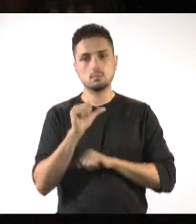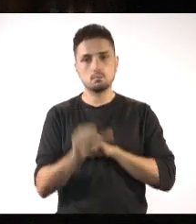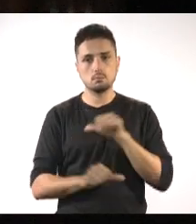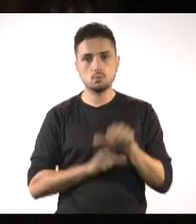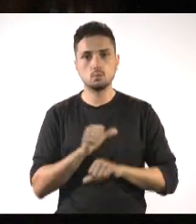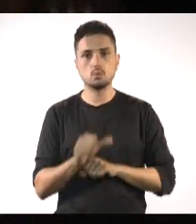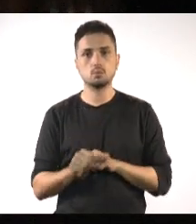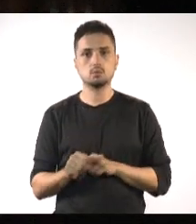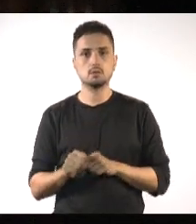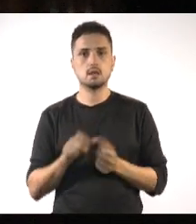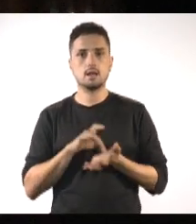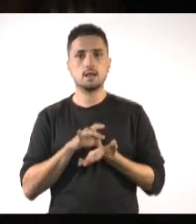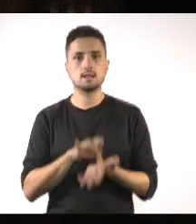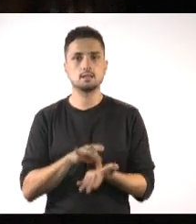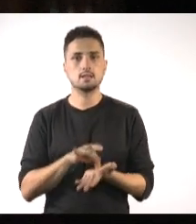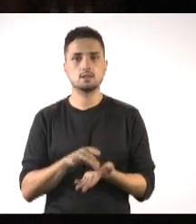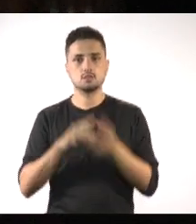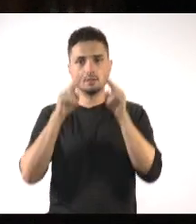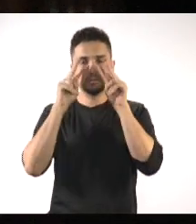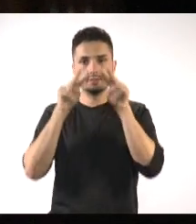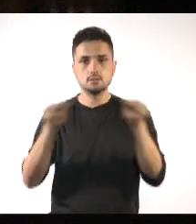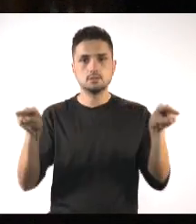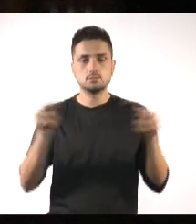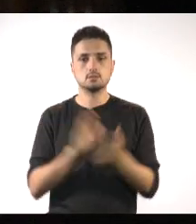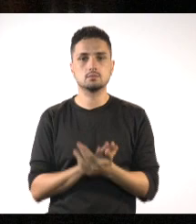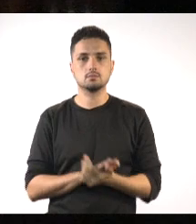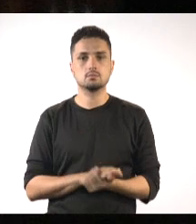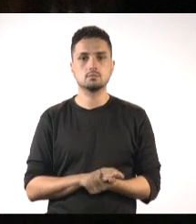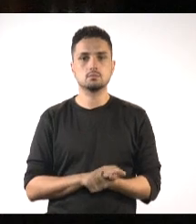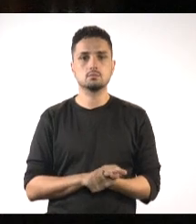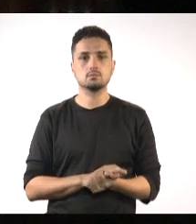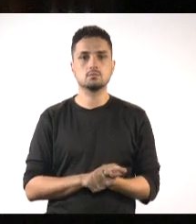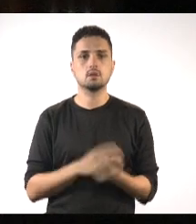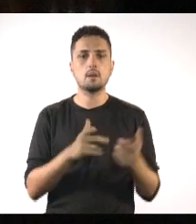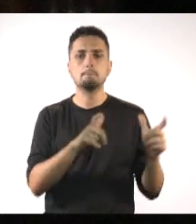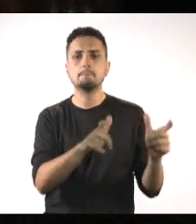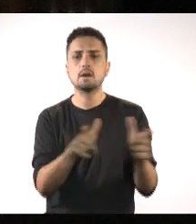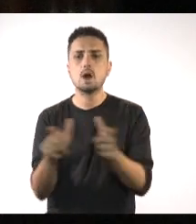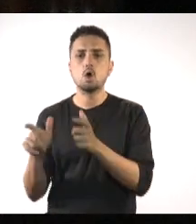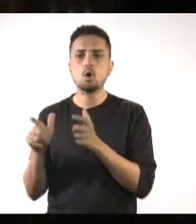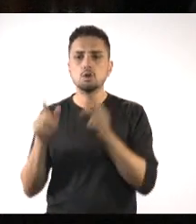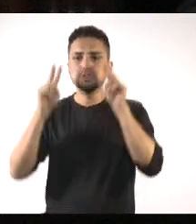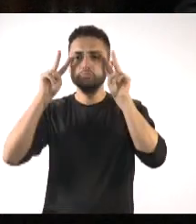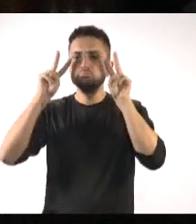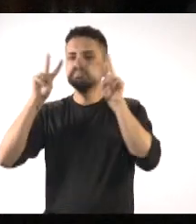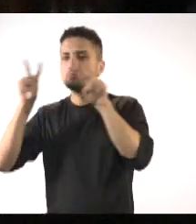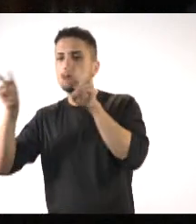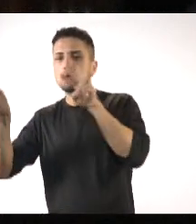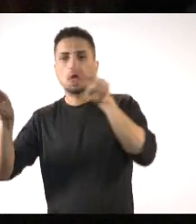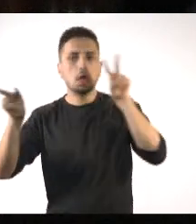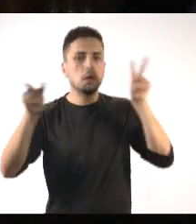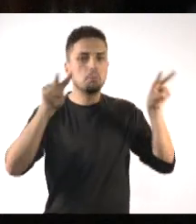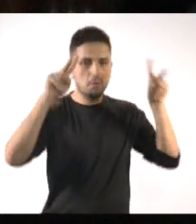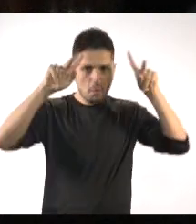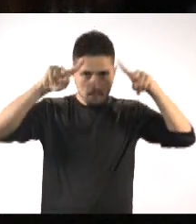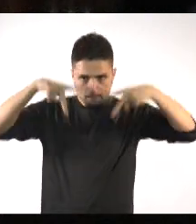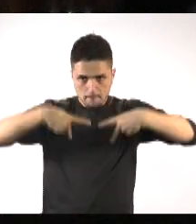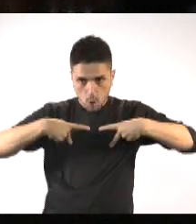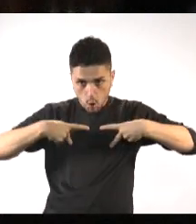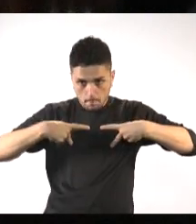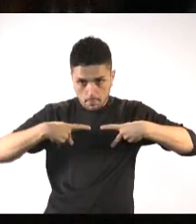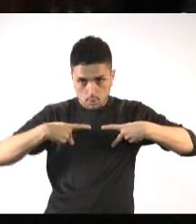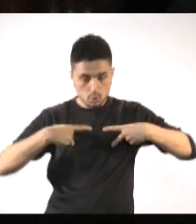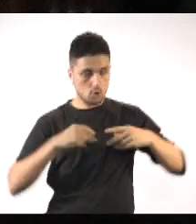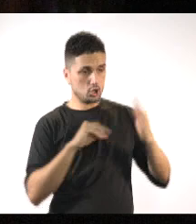pouco a realidade da sua visão. Para onde estão dirigindo o olhar? Para a sua imagem refletida no